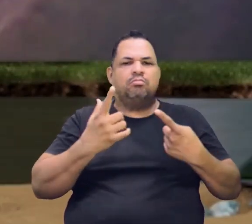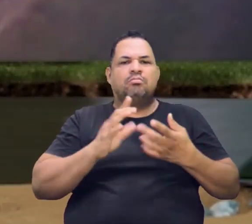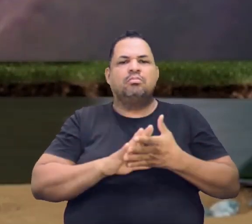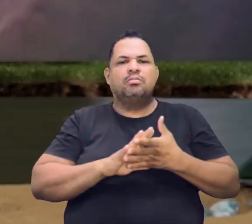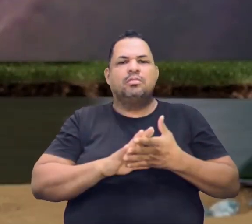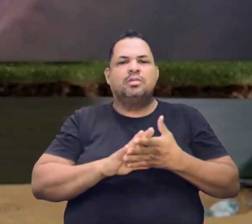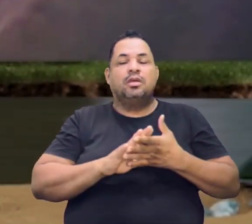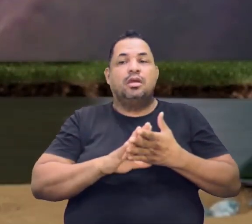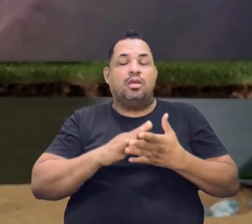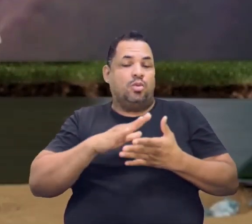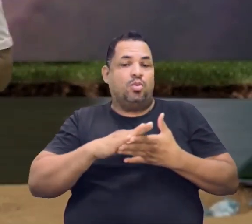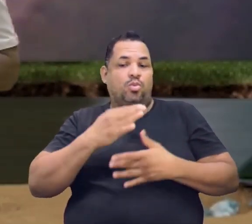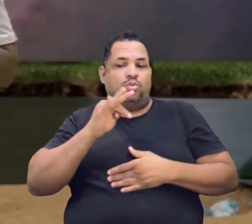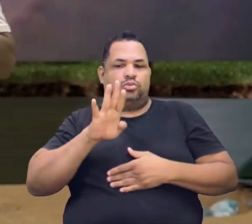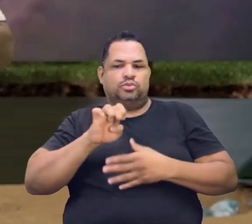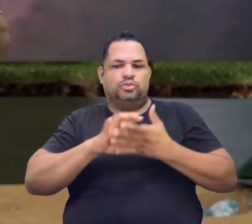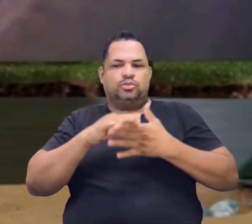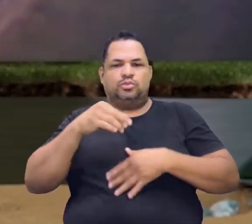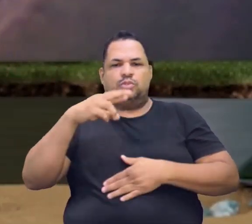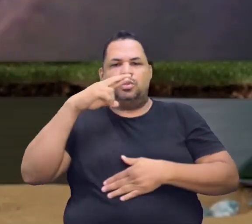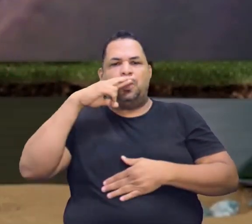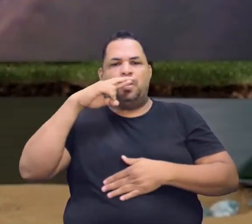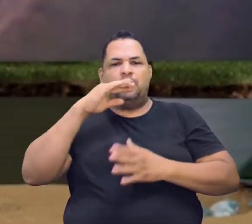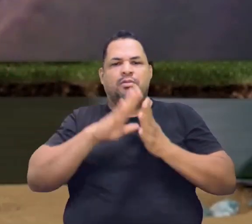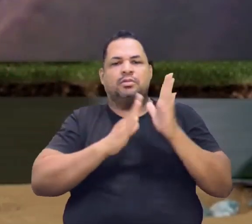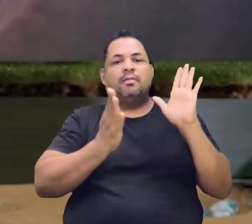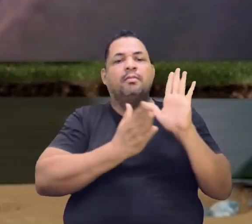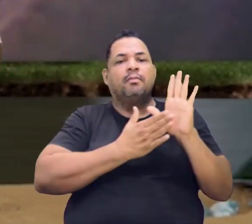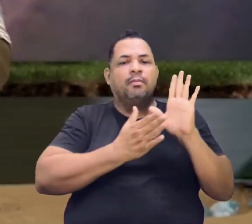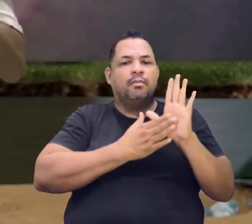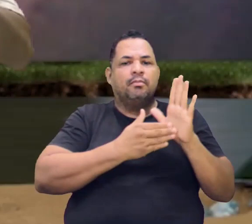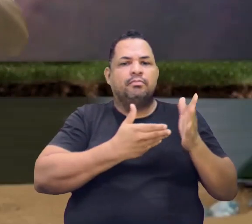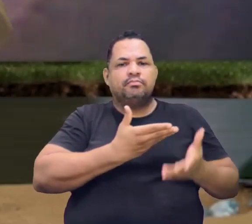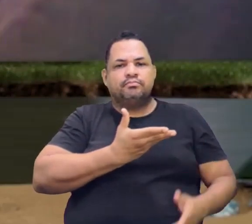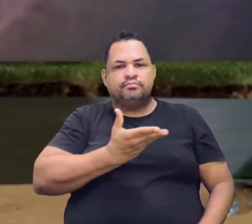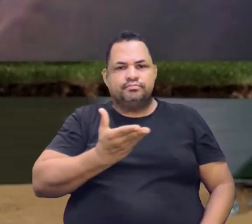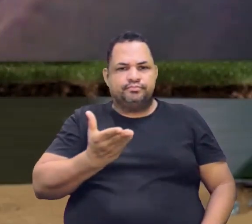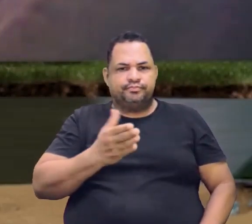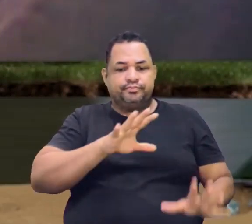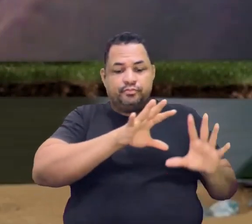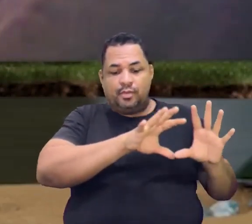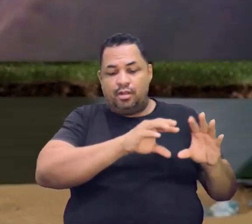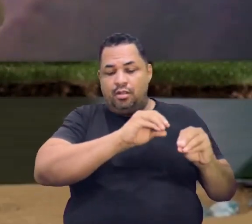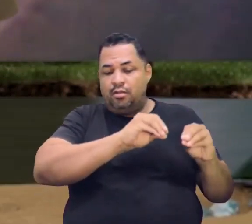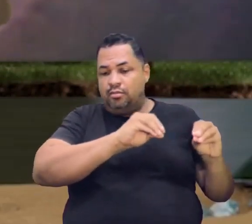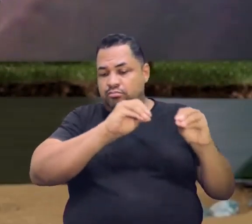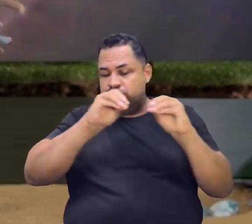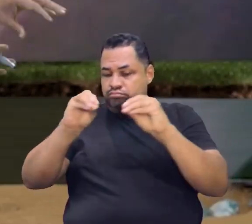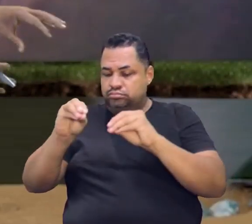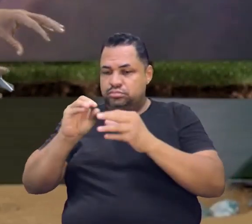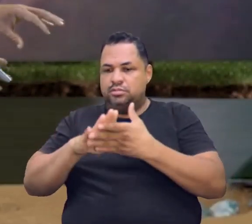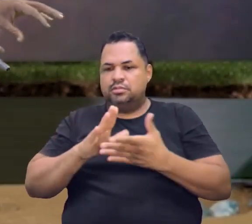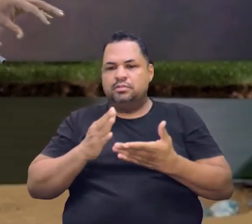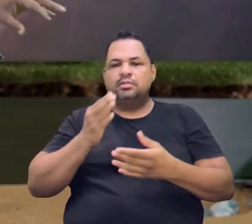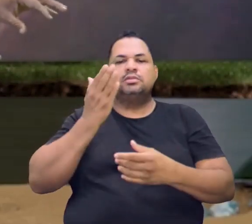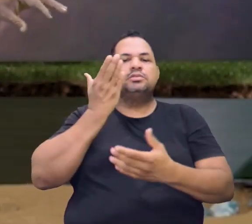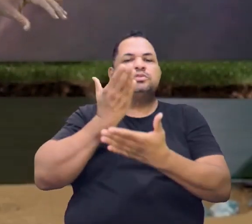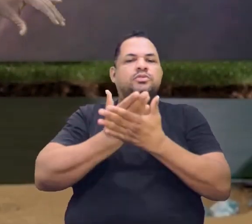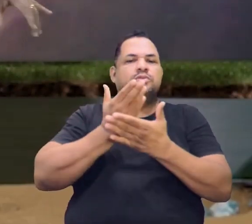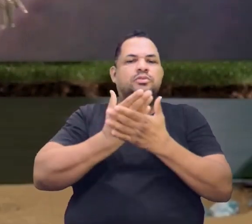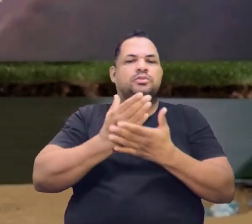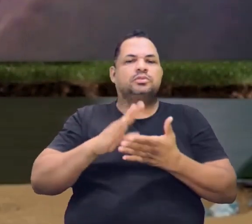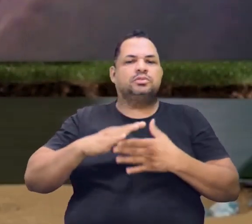Silva Rondon, o tio do Rondon, fez uma proposta. Vamos fazer o seguinte: eu vou levar ele para a cidade, ele vai